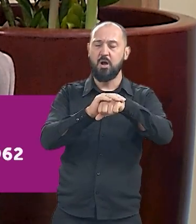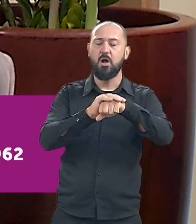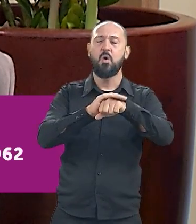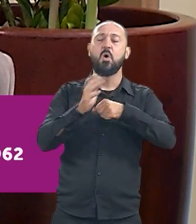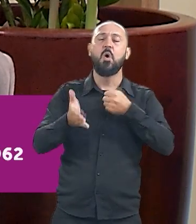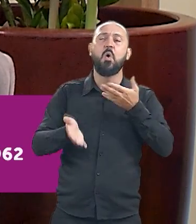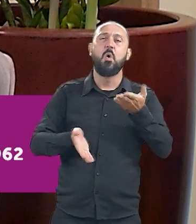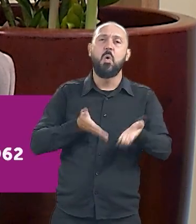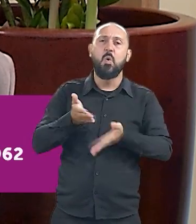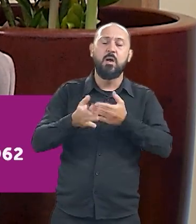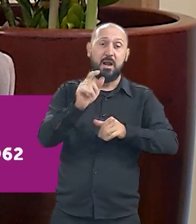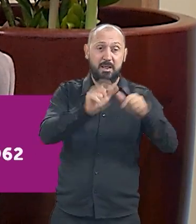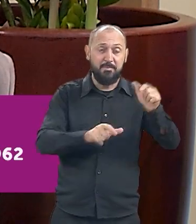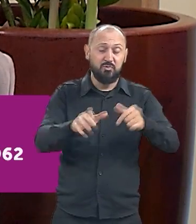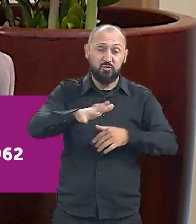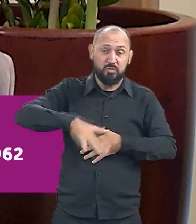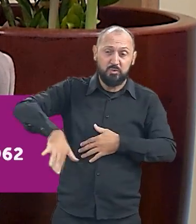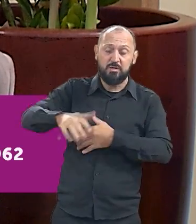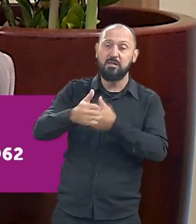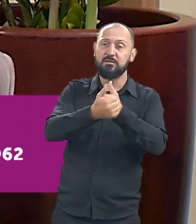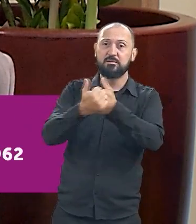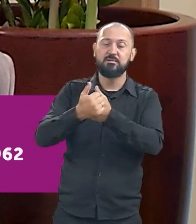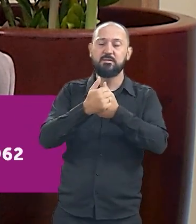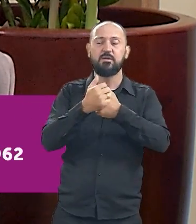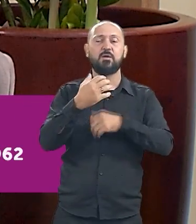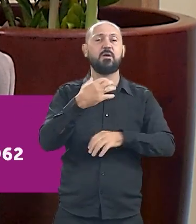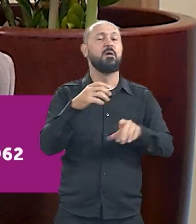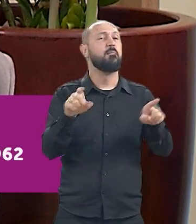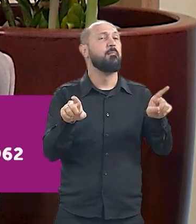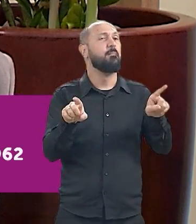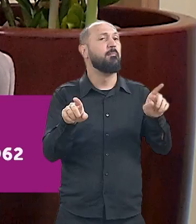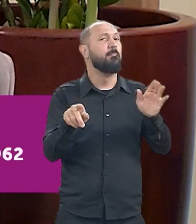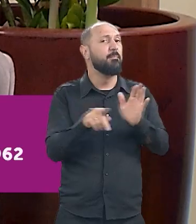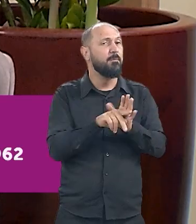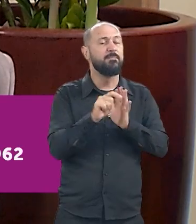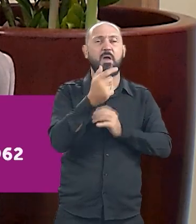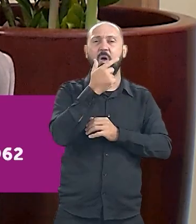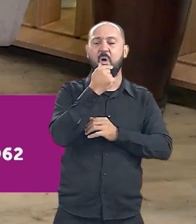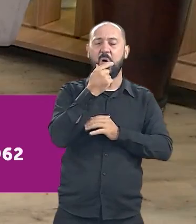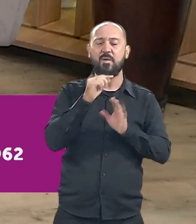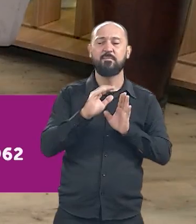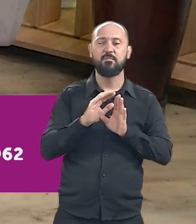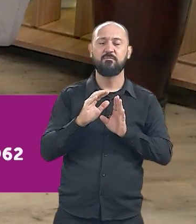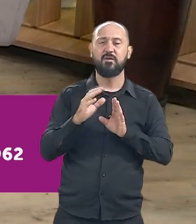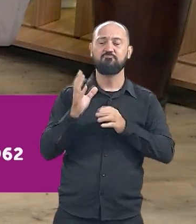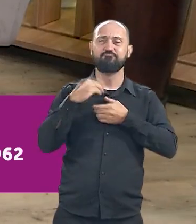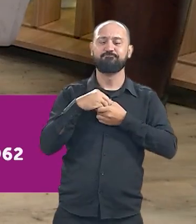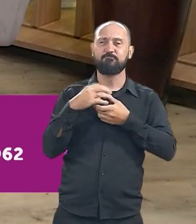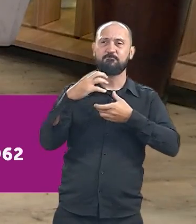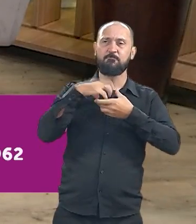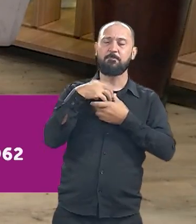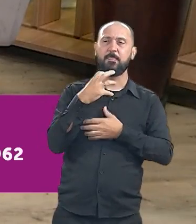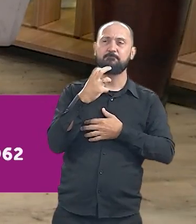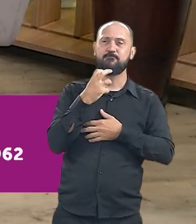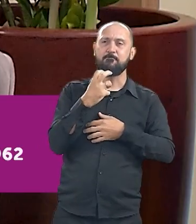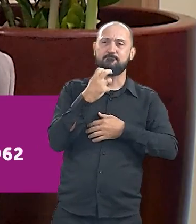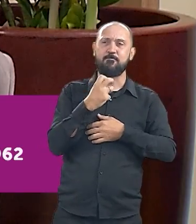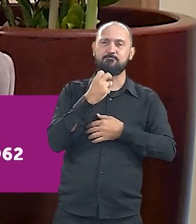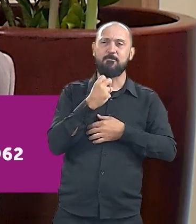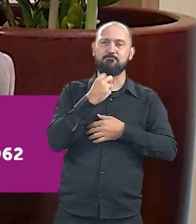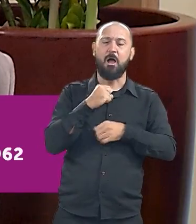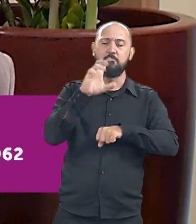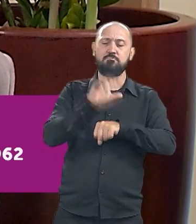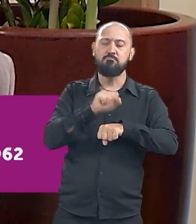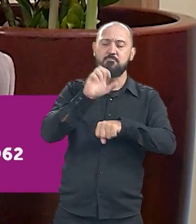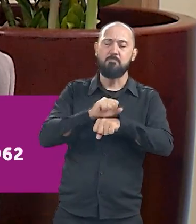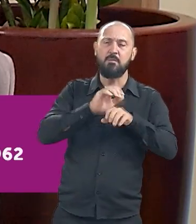cuidar de quem está em volta por uma questão instintiva, e às vezes o homem vai deixando acumular. Então fica aqui sempre a dica de que